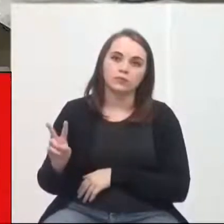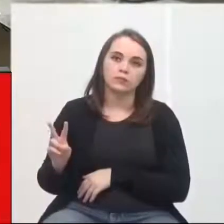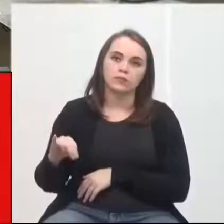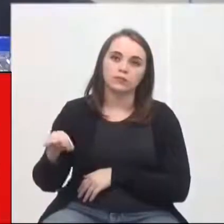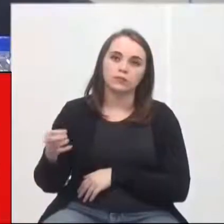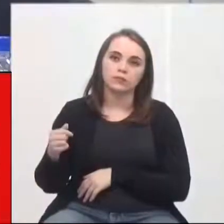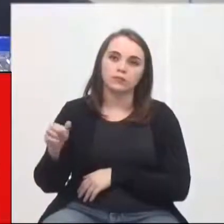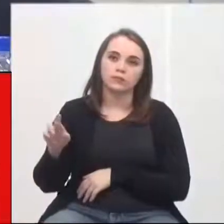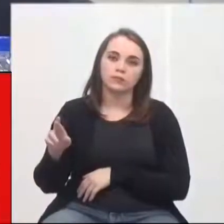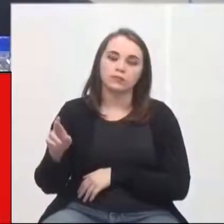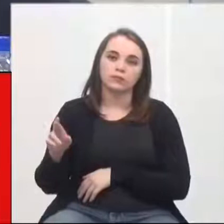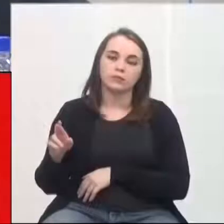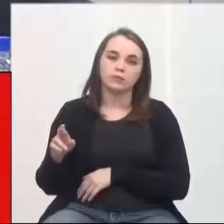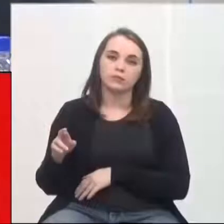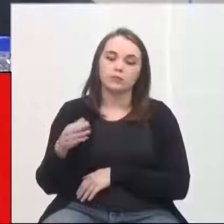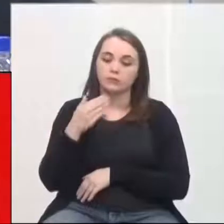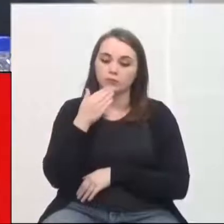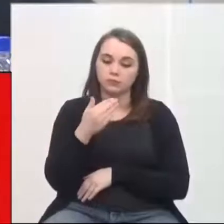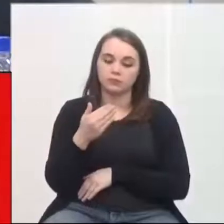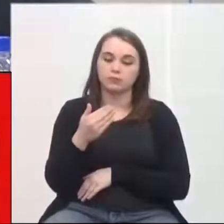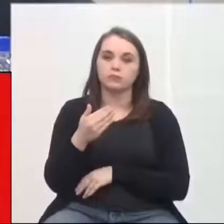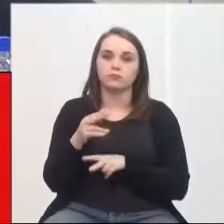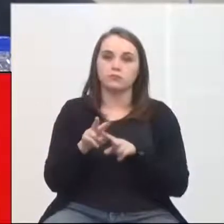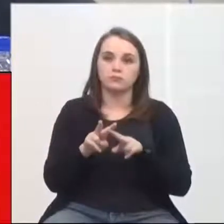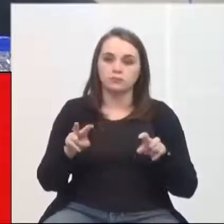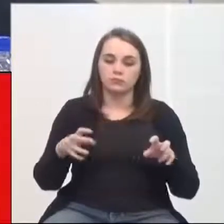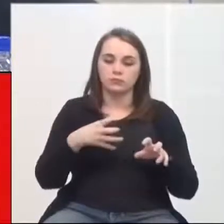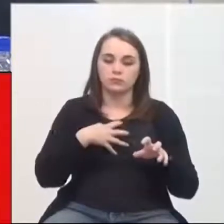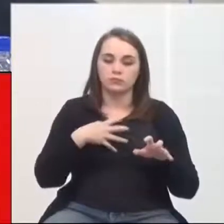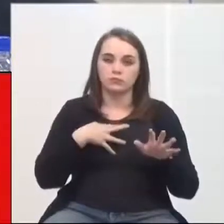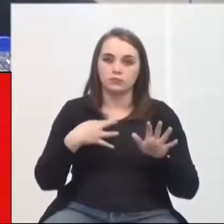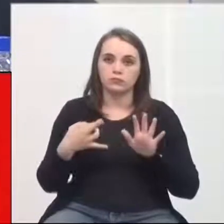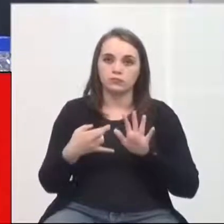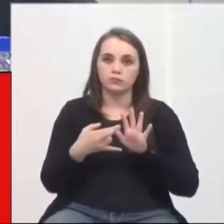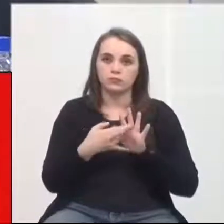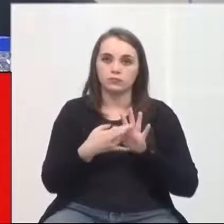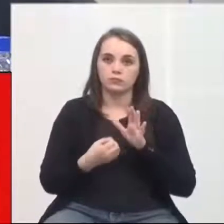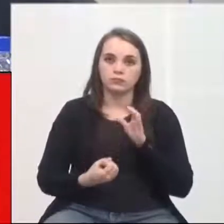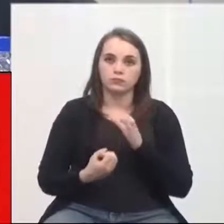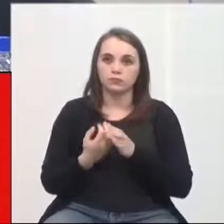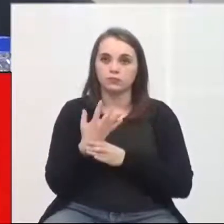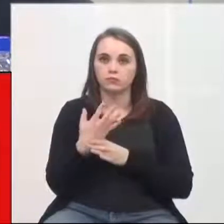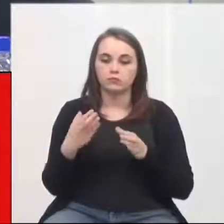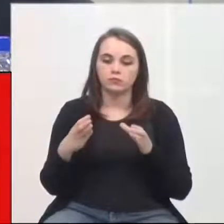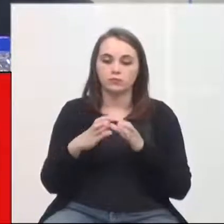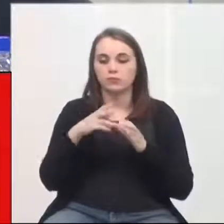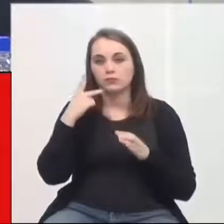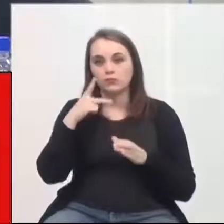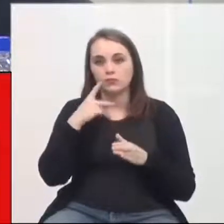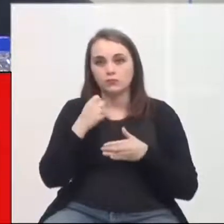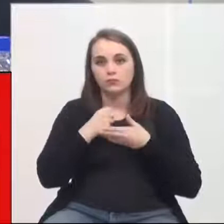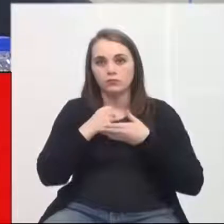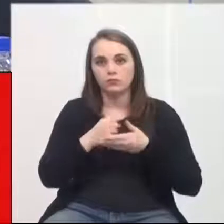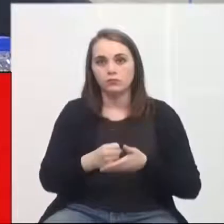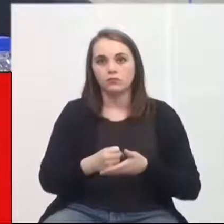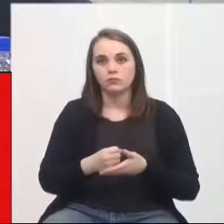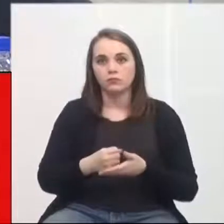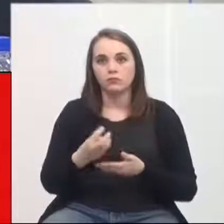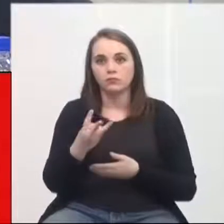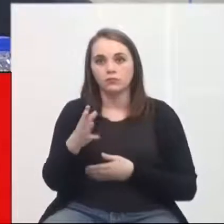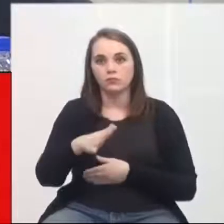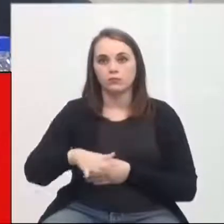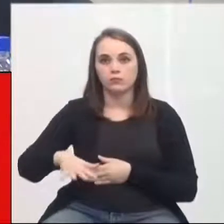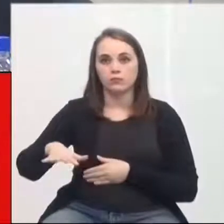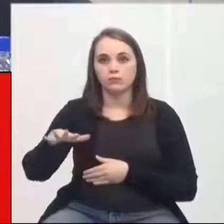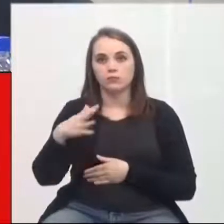Jair Augusto Alexandre, requer-se à mesa, ouvindo o plenário na forma regimental, a formação da Frente Parlamentar de Apoio ao Terceiro Setor,